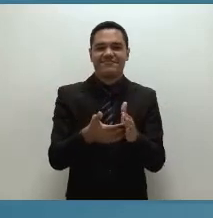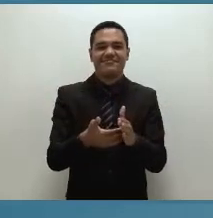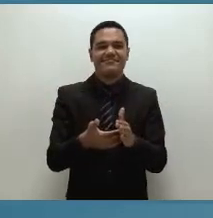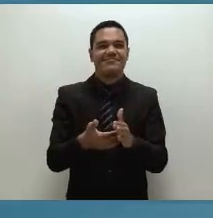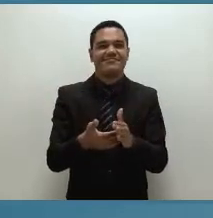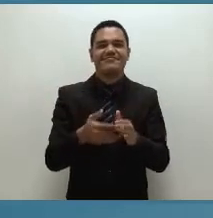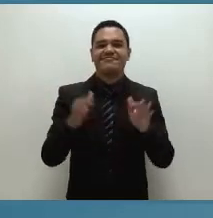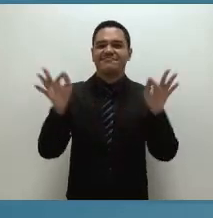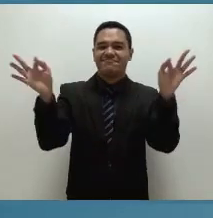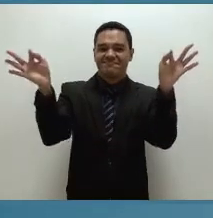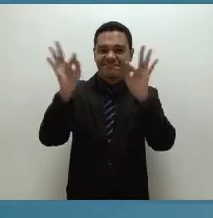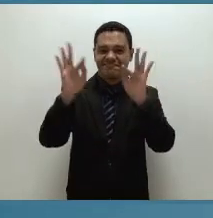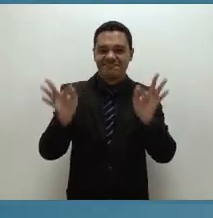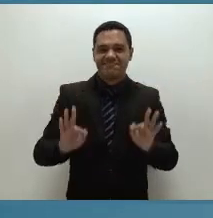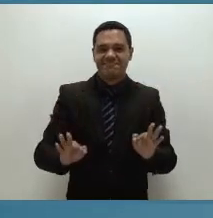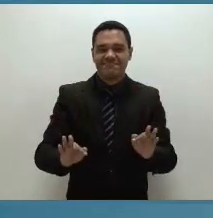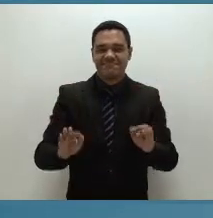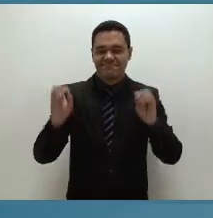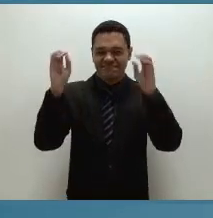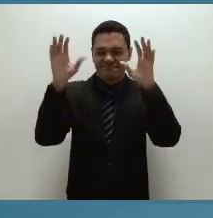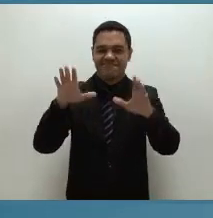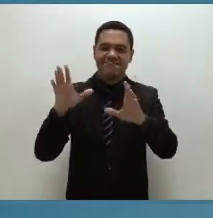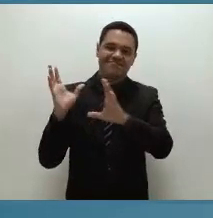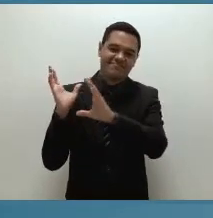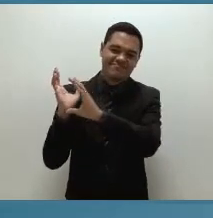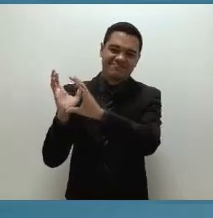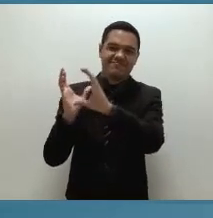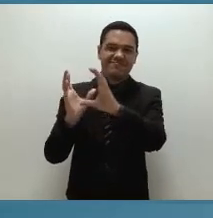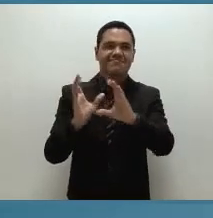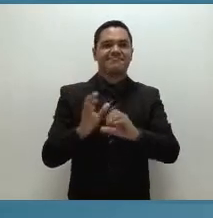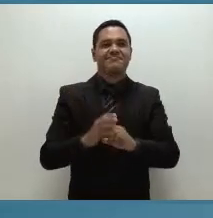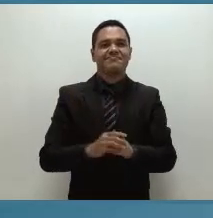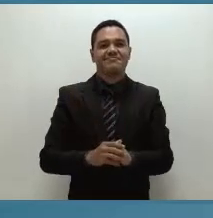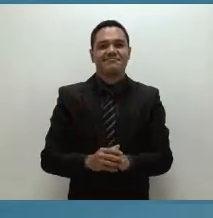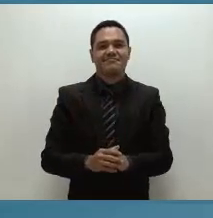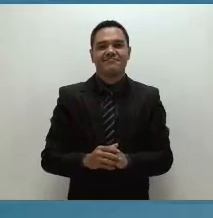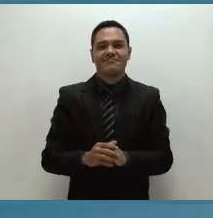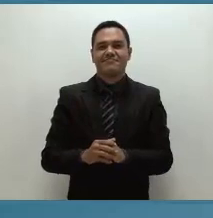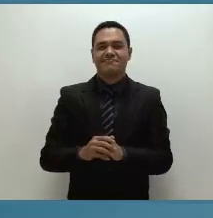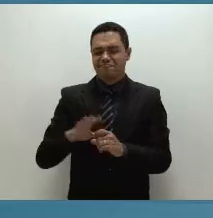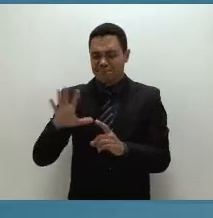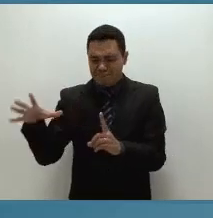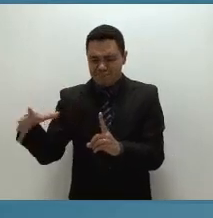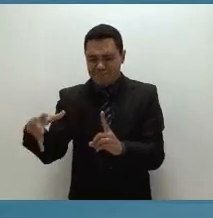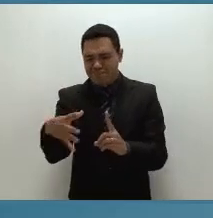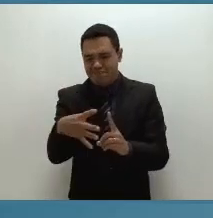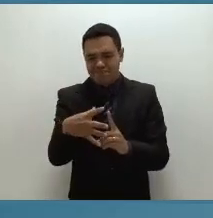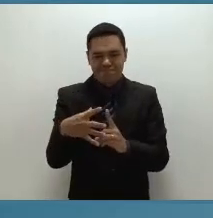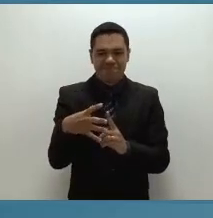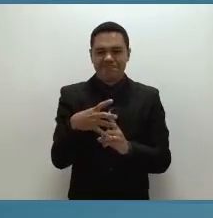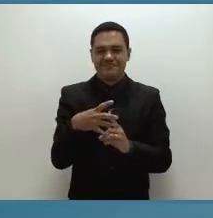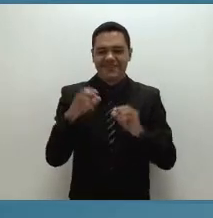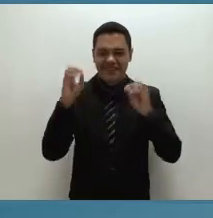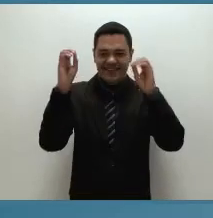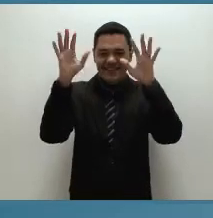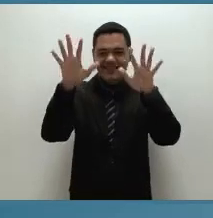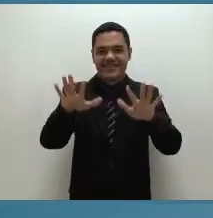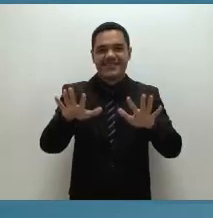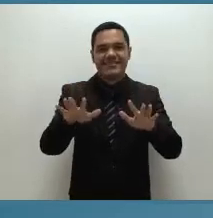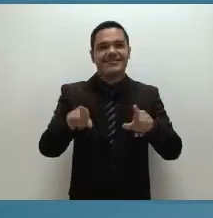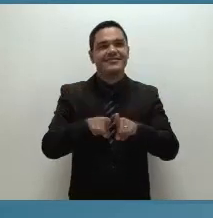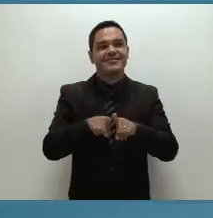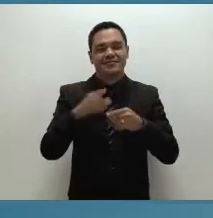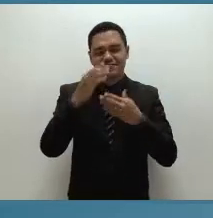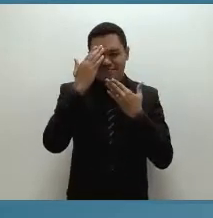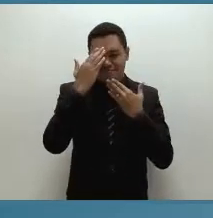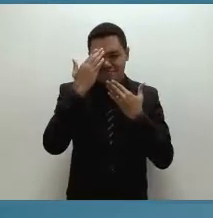um feliz e abençoado ciclo. Muita proteção, muito. E a minha gratidão a este